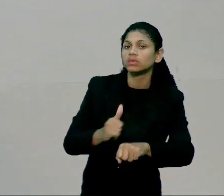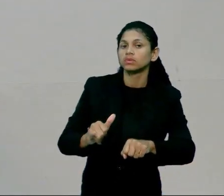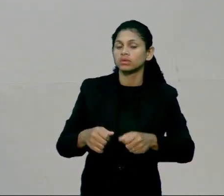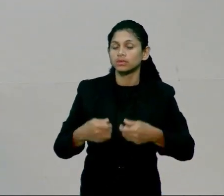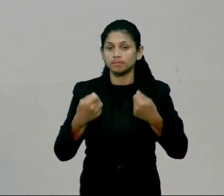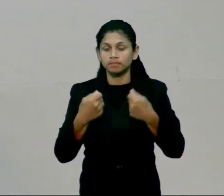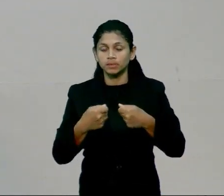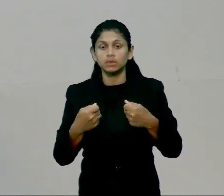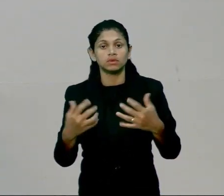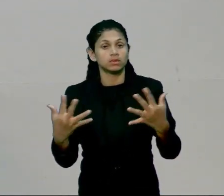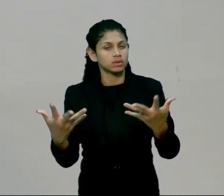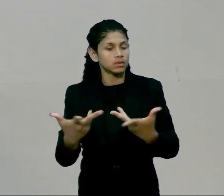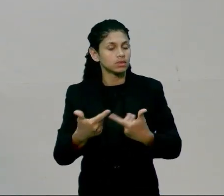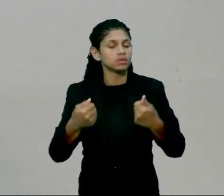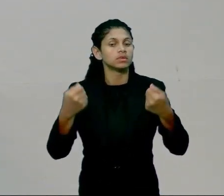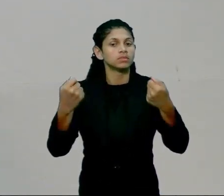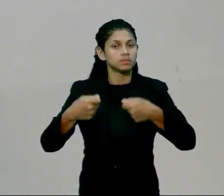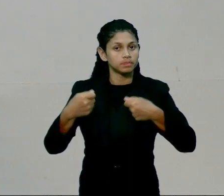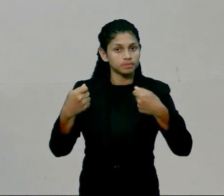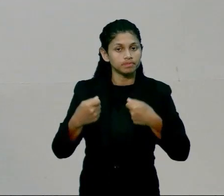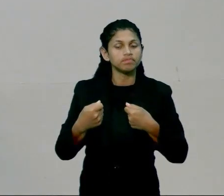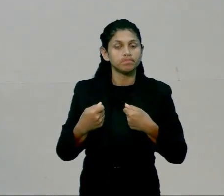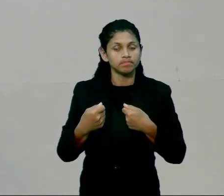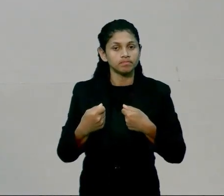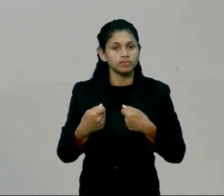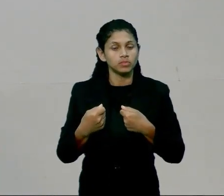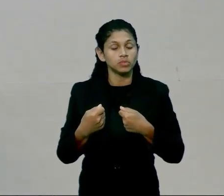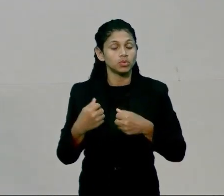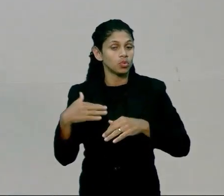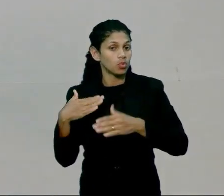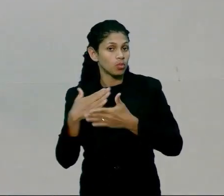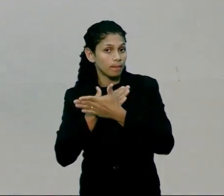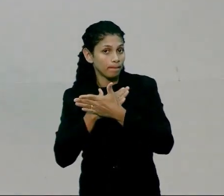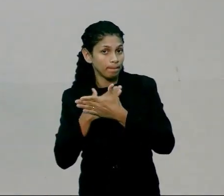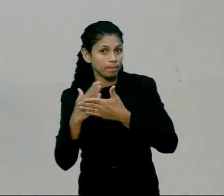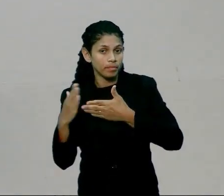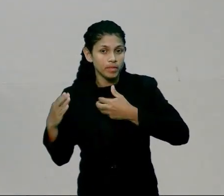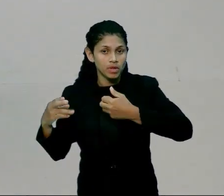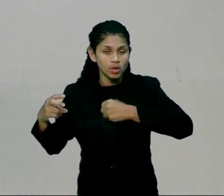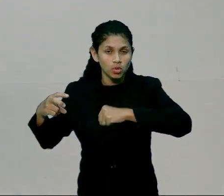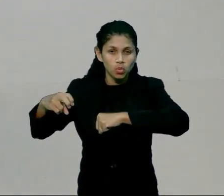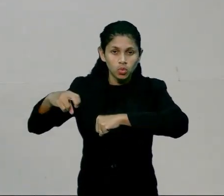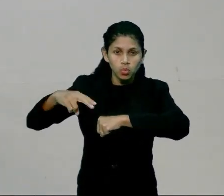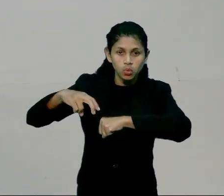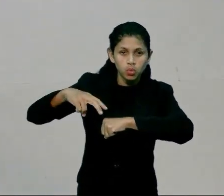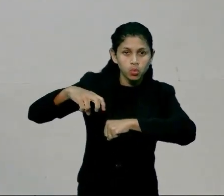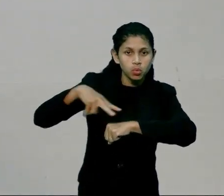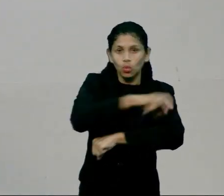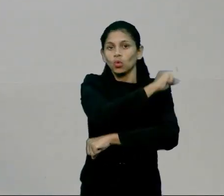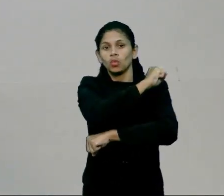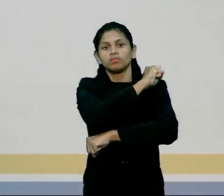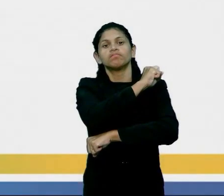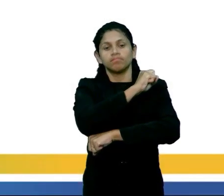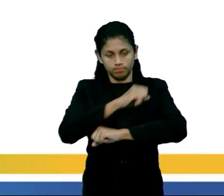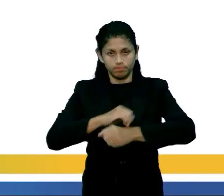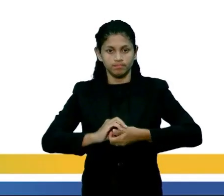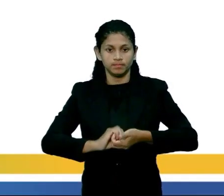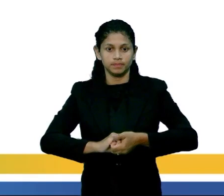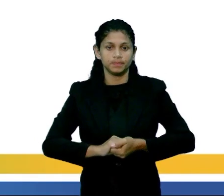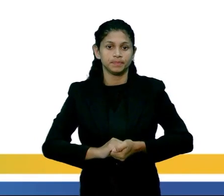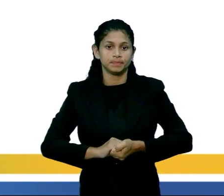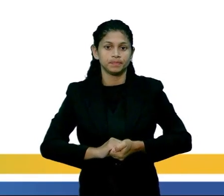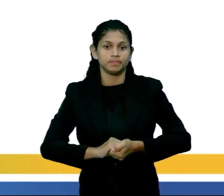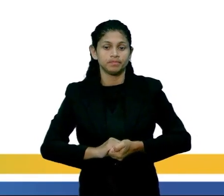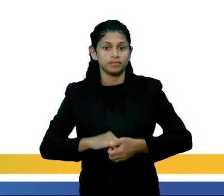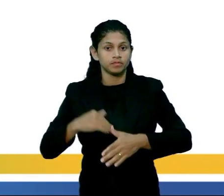gente aperfeiçoa aquela técnica e começa a correr. Então, a gente vai ter relacionado a aprendizagem motora, beleza? E